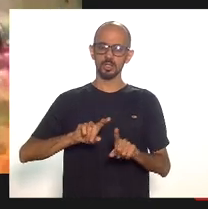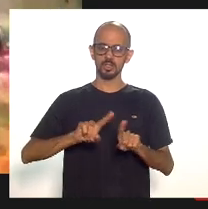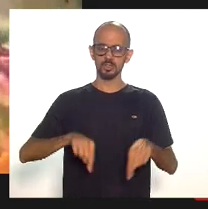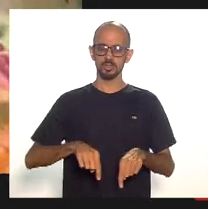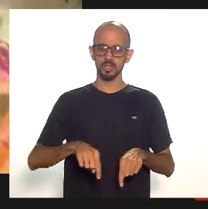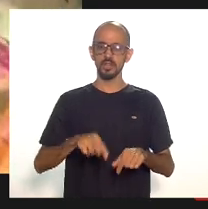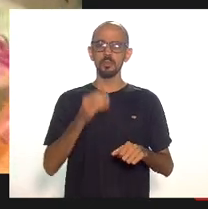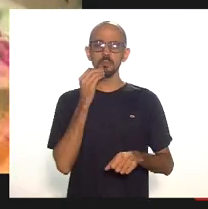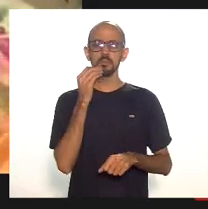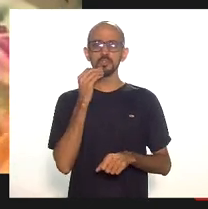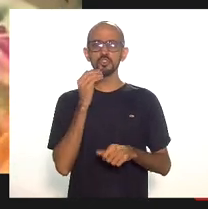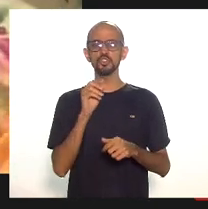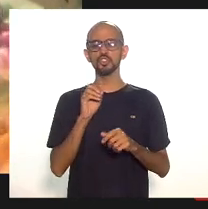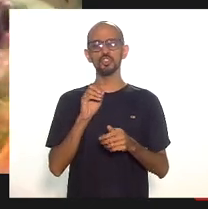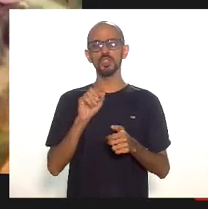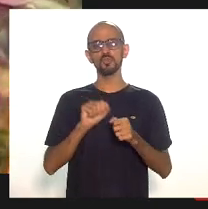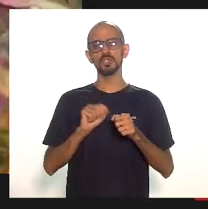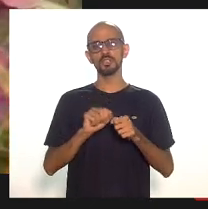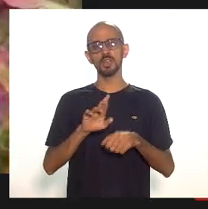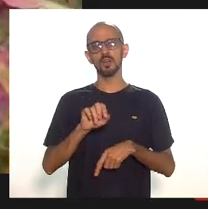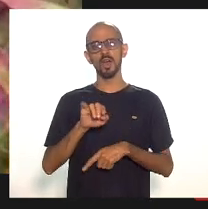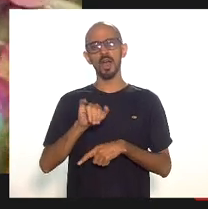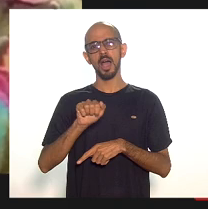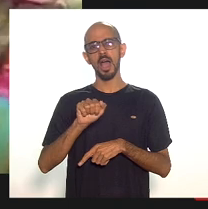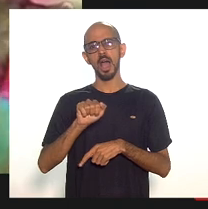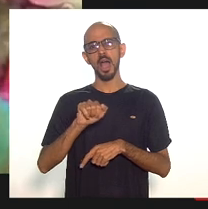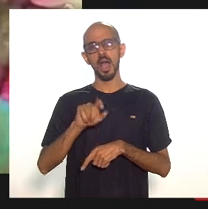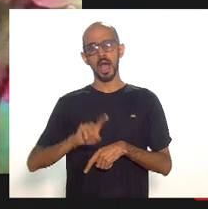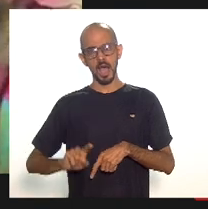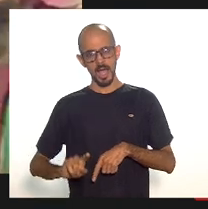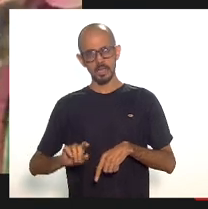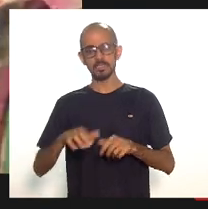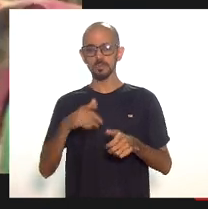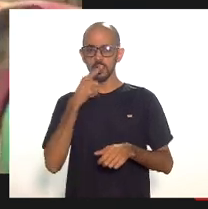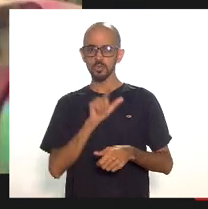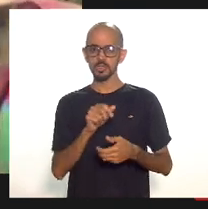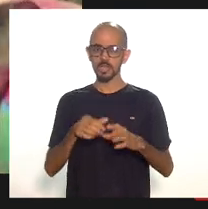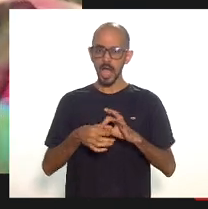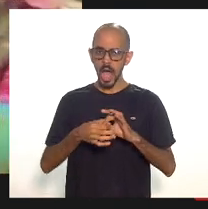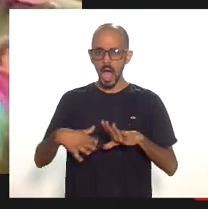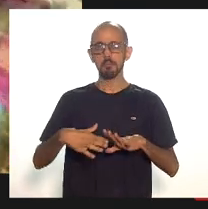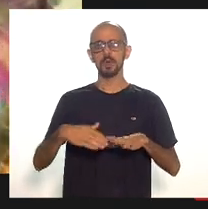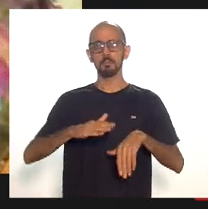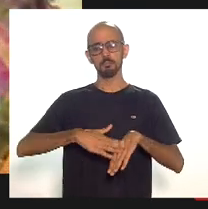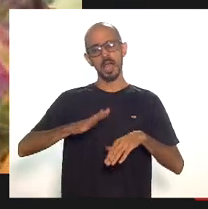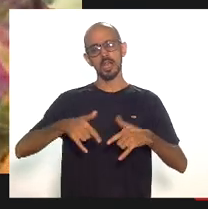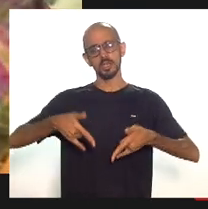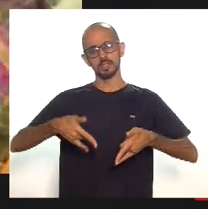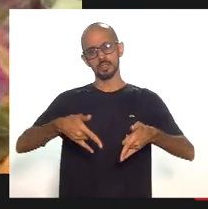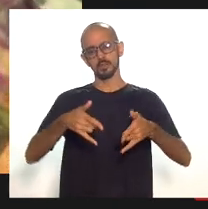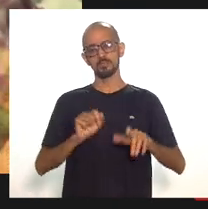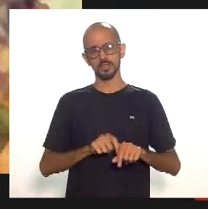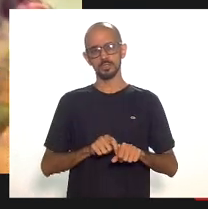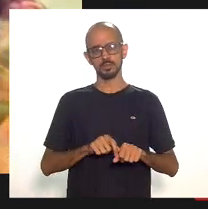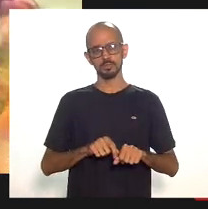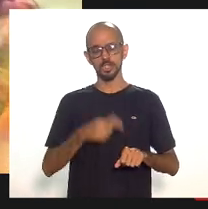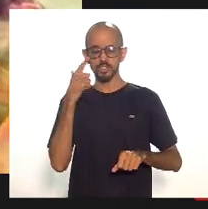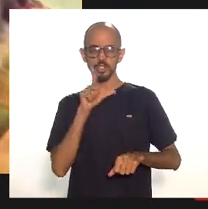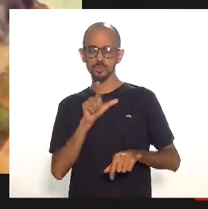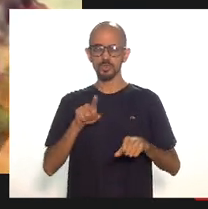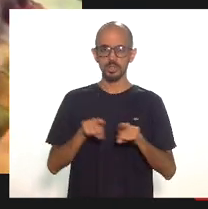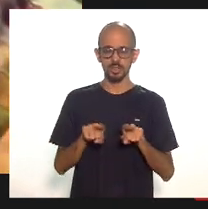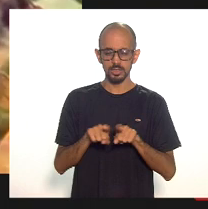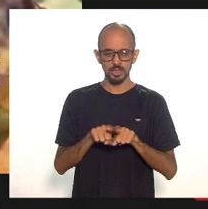fez os policiais, para que a gente consiga tanto abrir mais leito, a gente ter pessoal, e que a gente